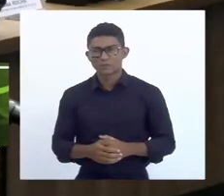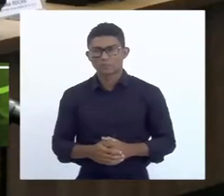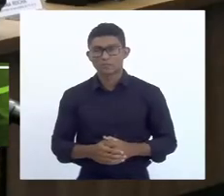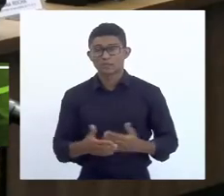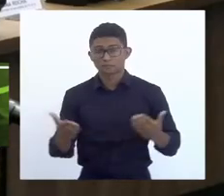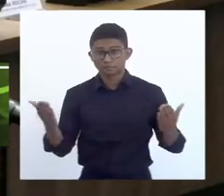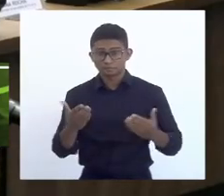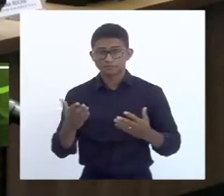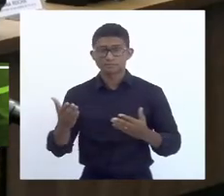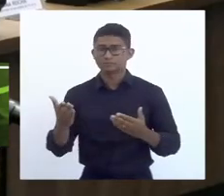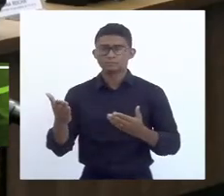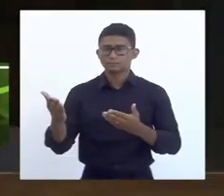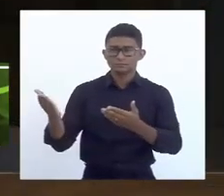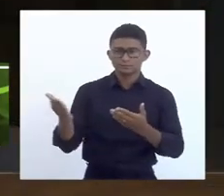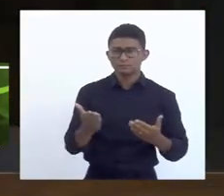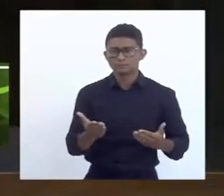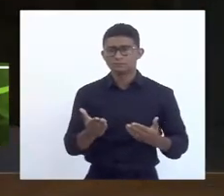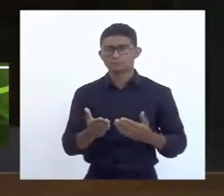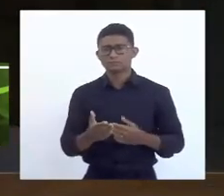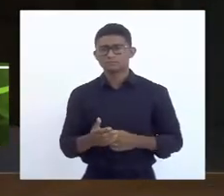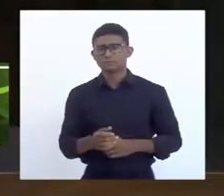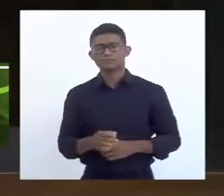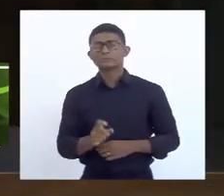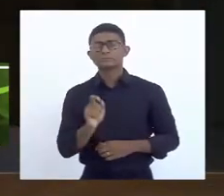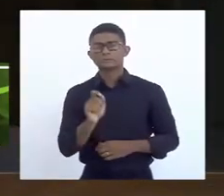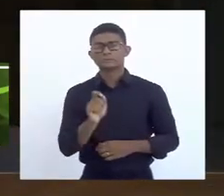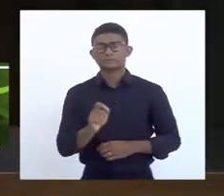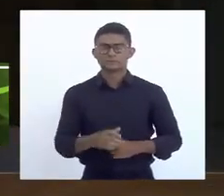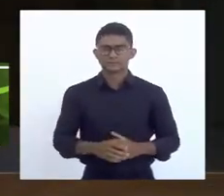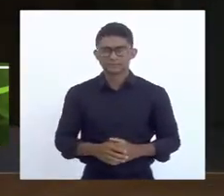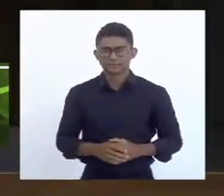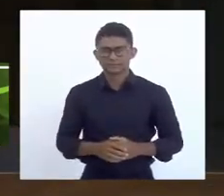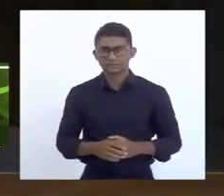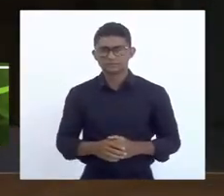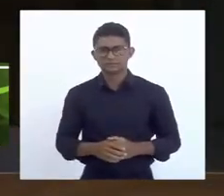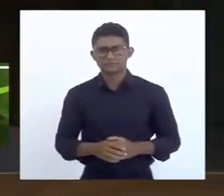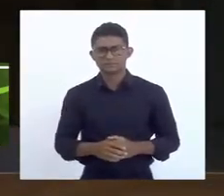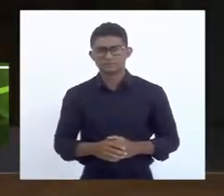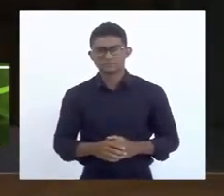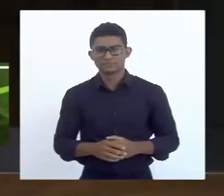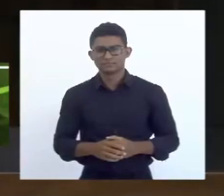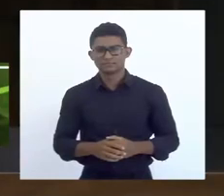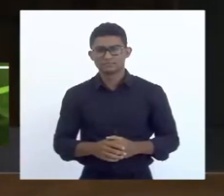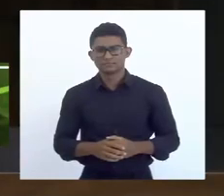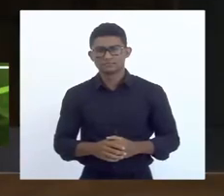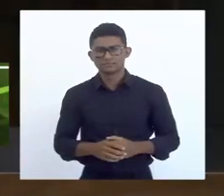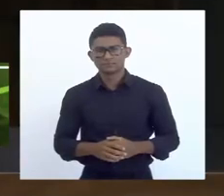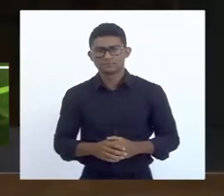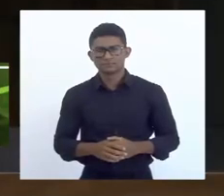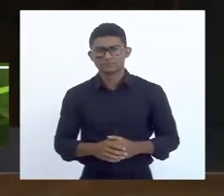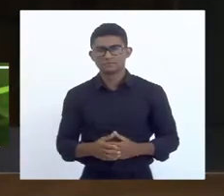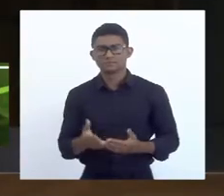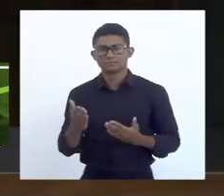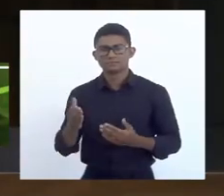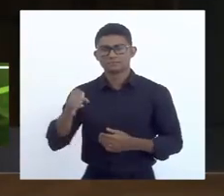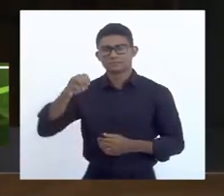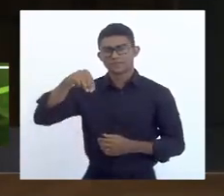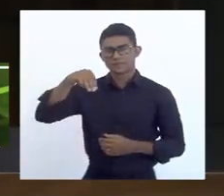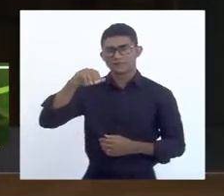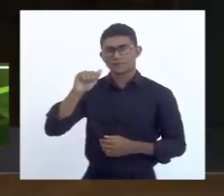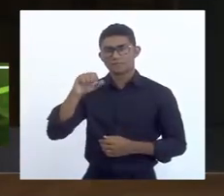Passar a palavra à nossa querida, agora, Manuela